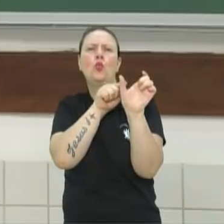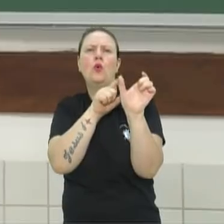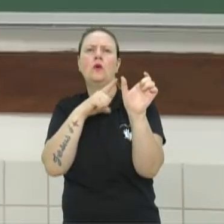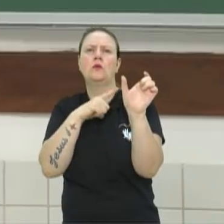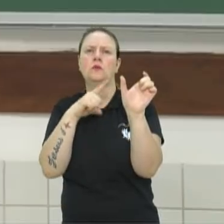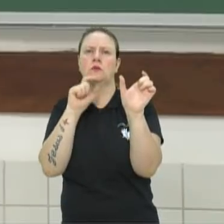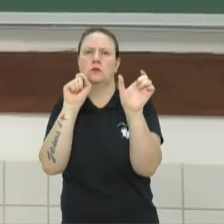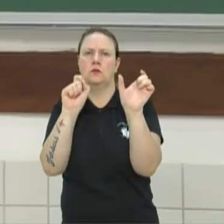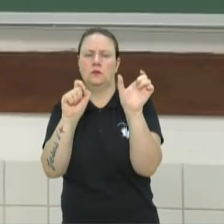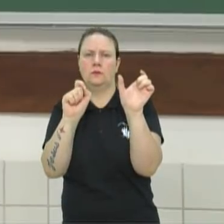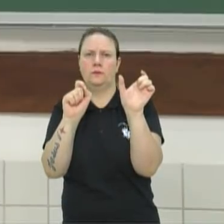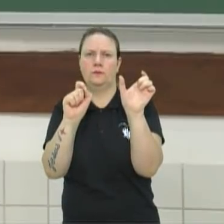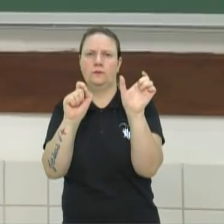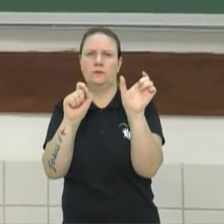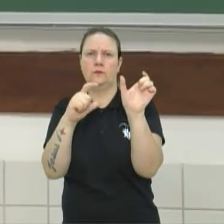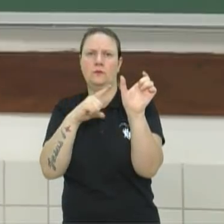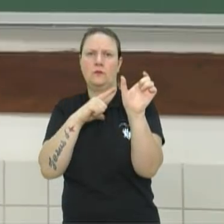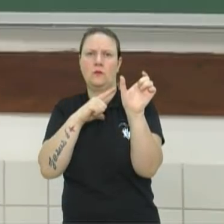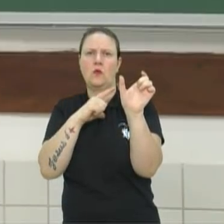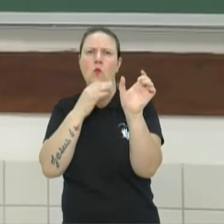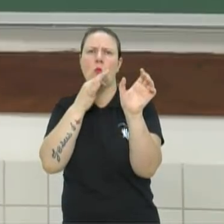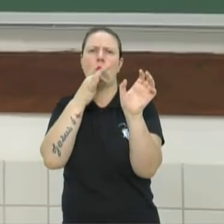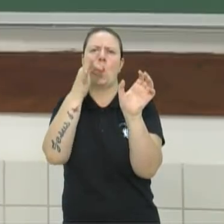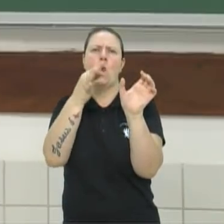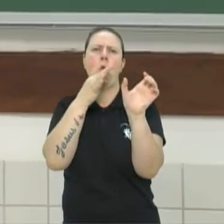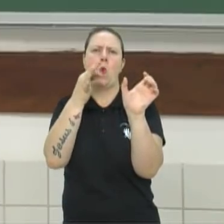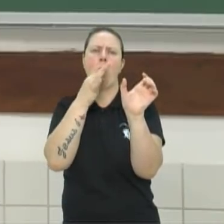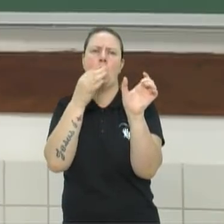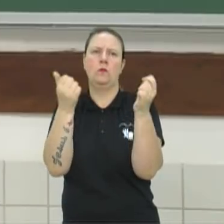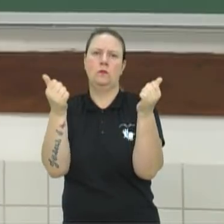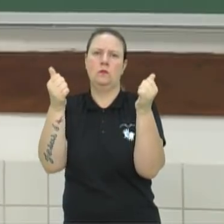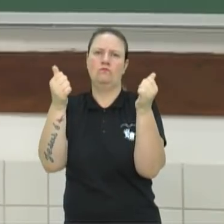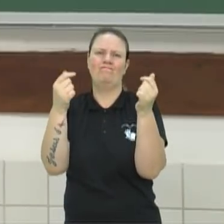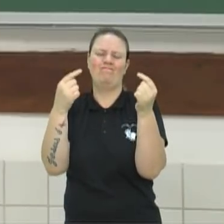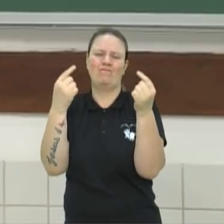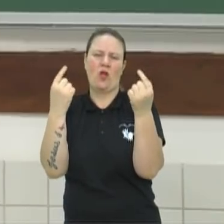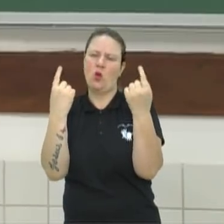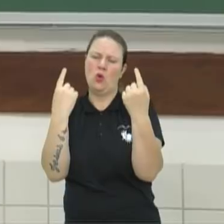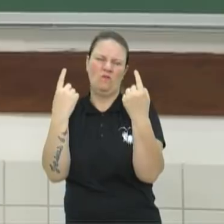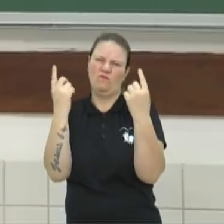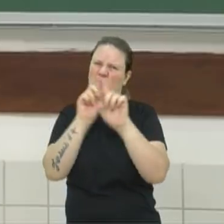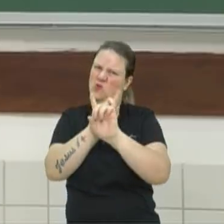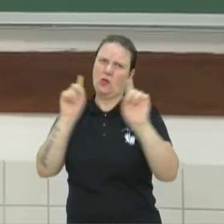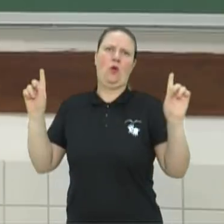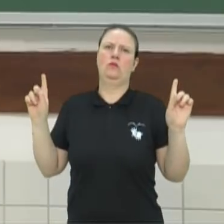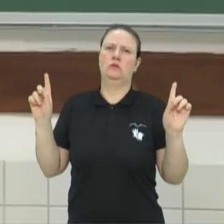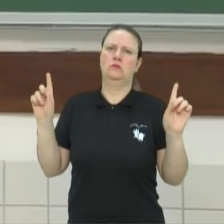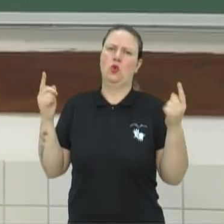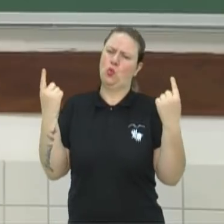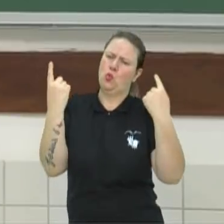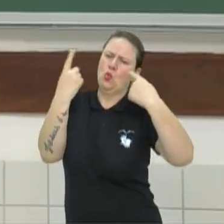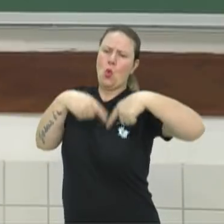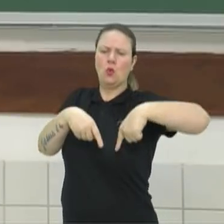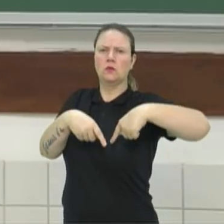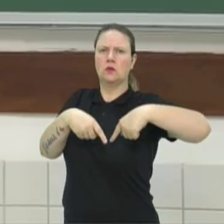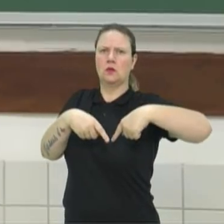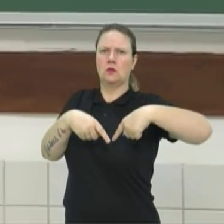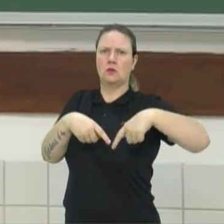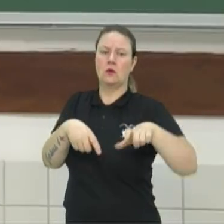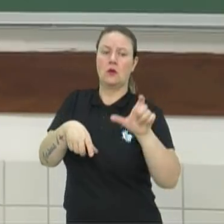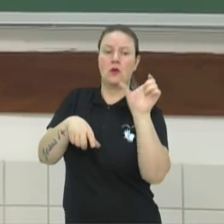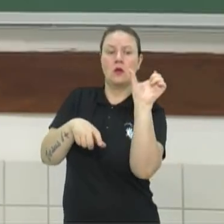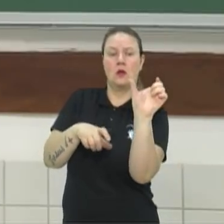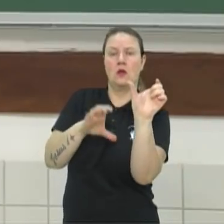vai colocar um argumento negativo ou um argumento que se opõe ao outro